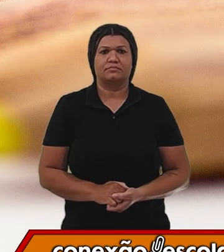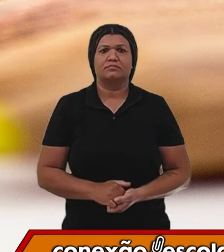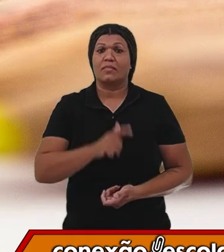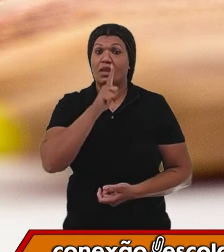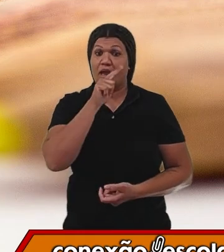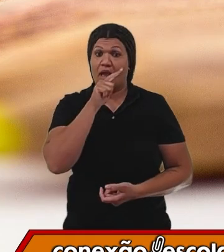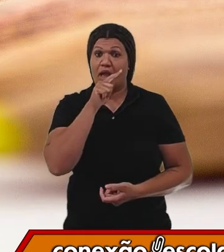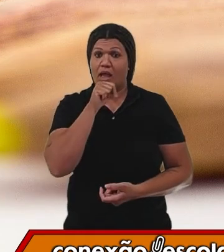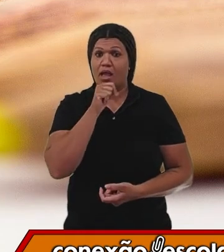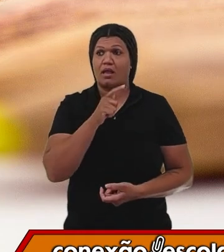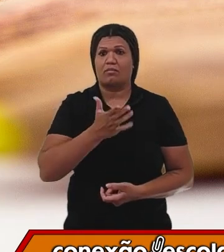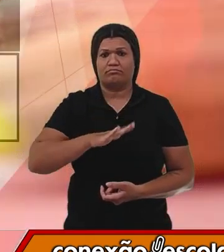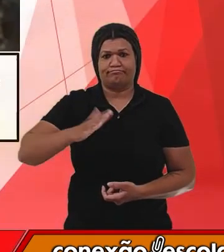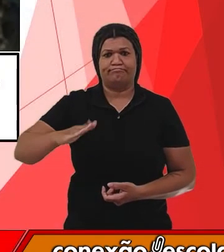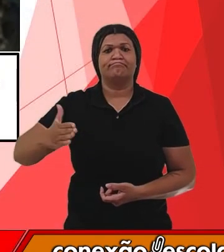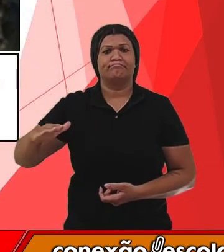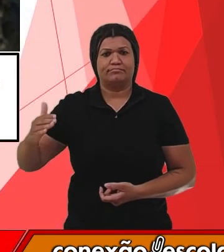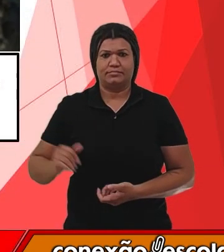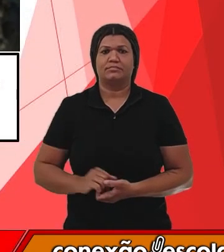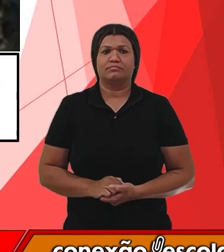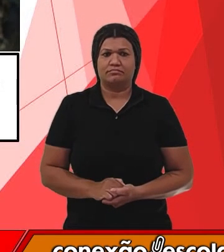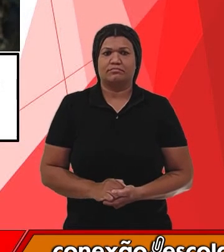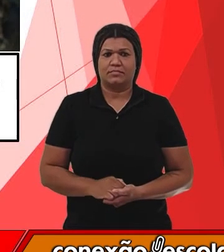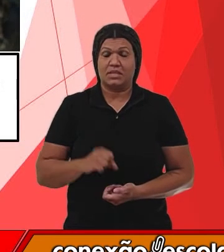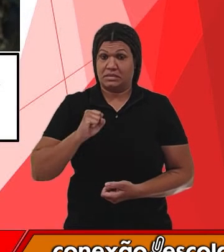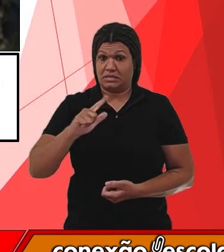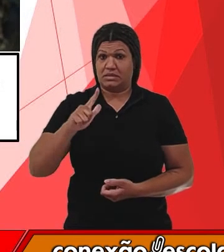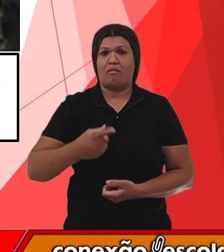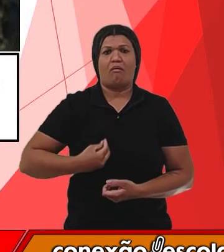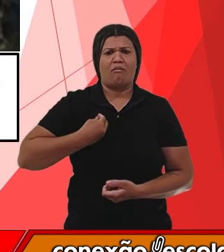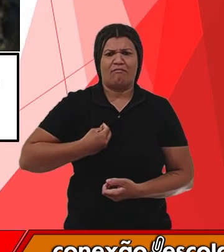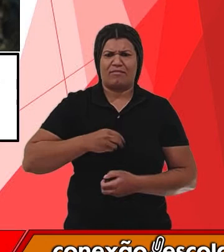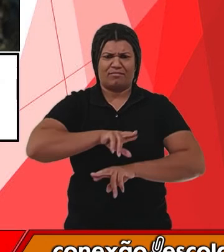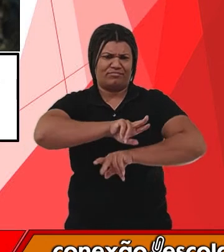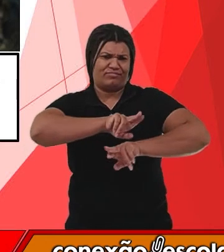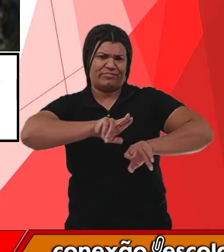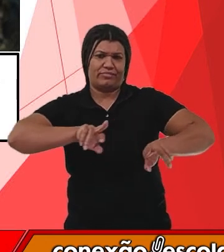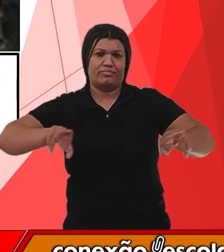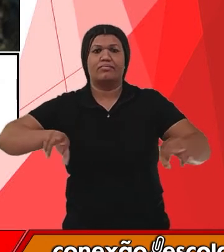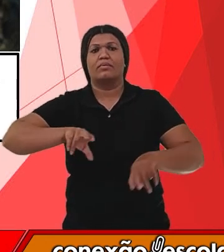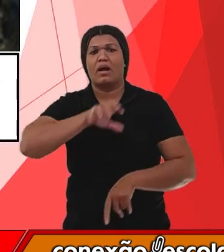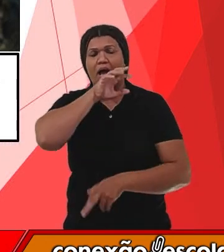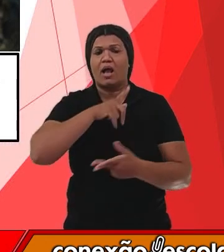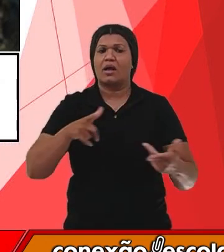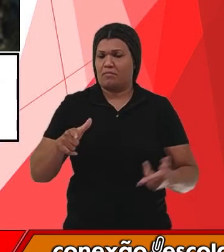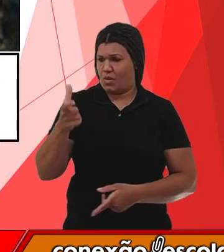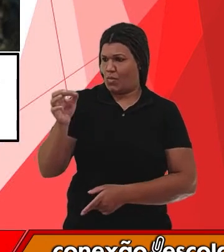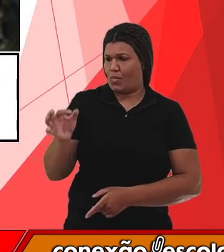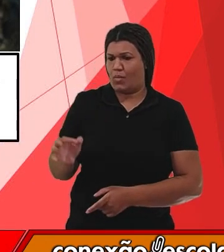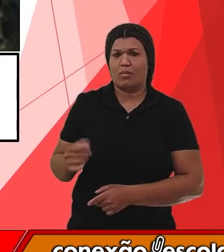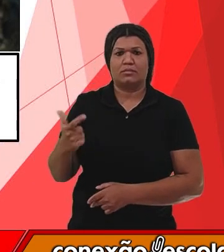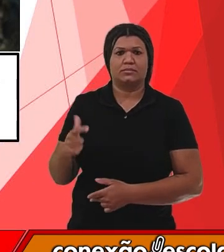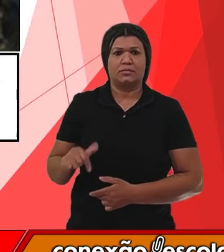Na água salgada, em mares e oceanos, vivem milhares de animais invertebrados. Alguns deles